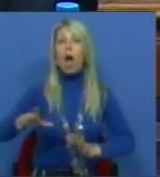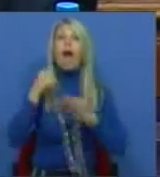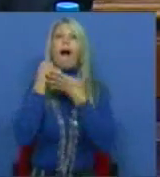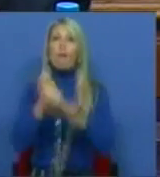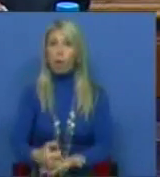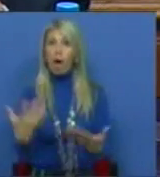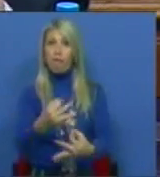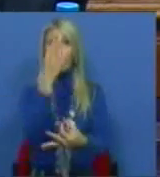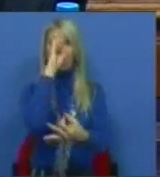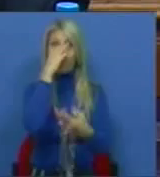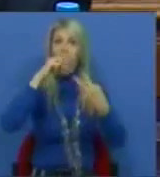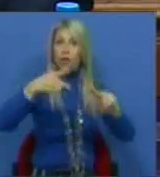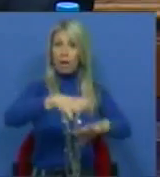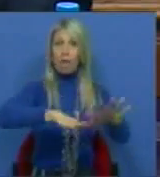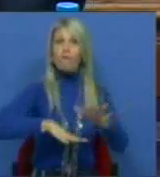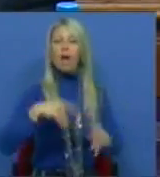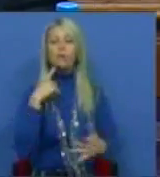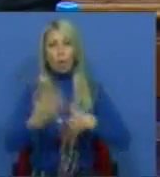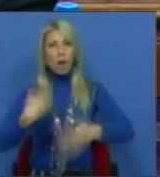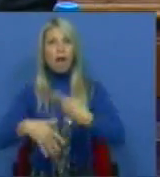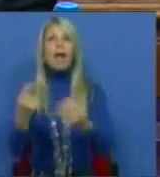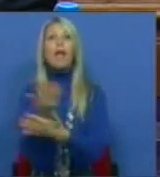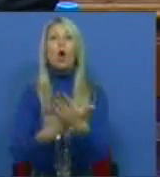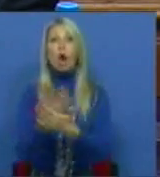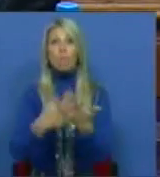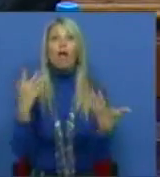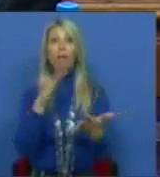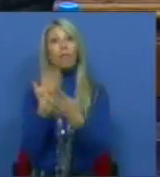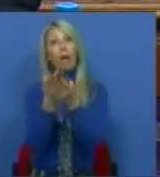das autarquias, de dinamizar a economia e de enfrentar a crise? Muito obrigado.